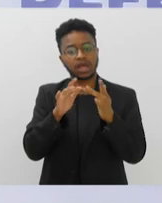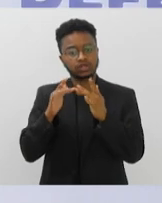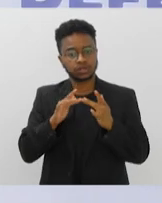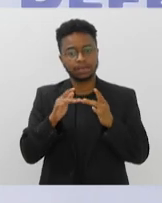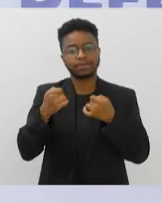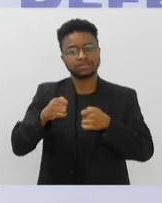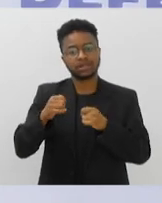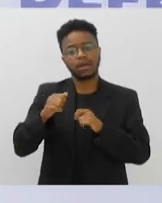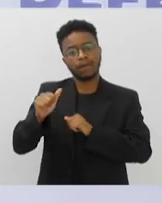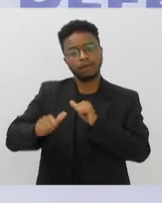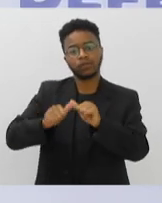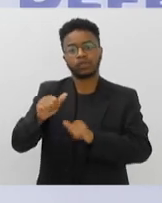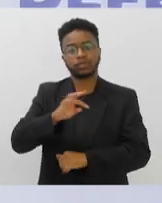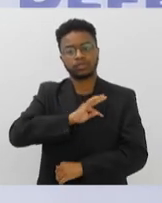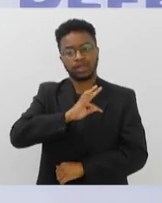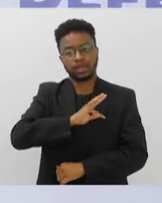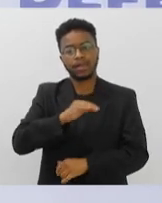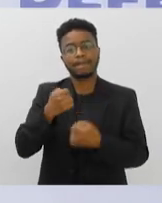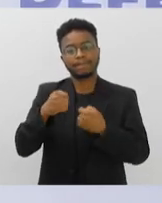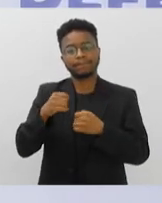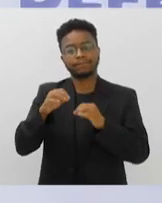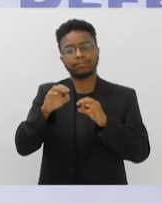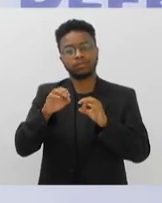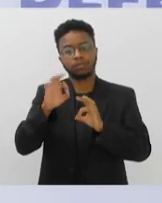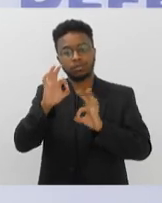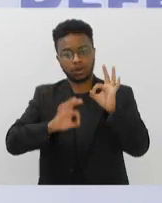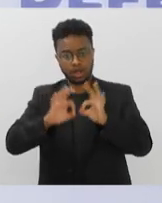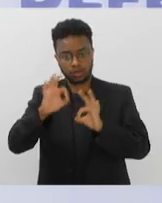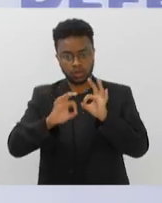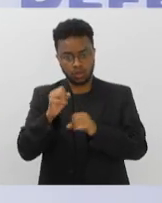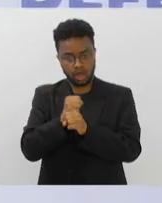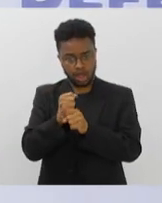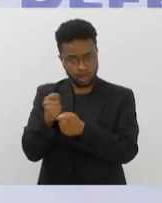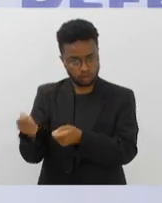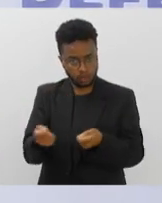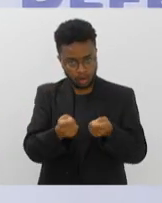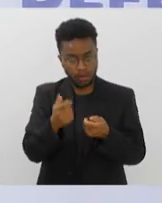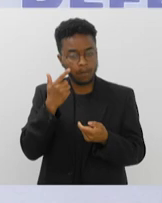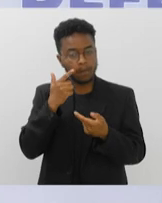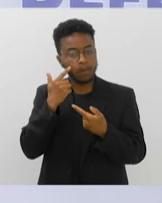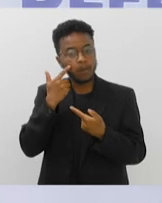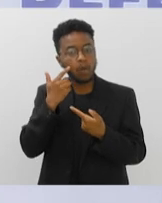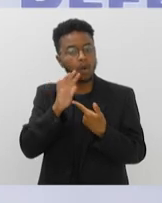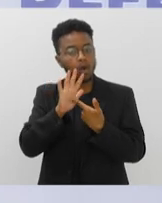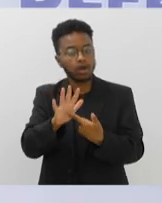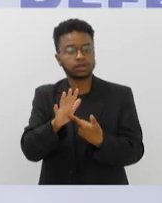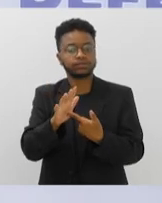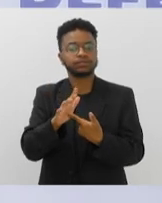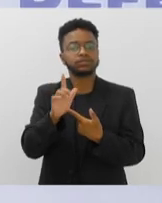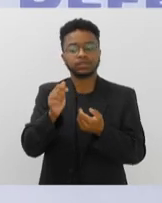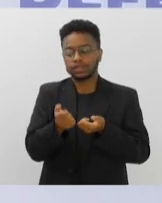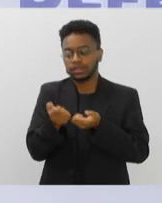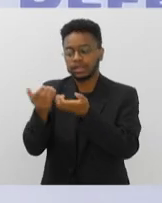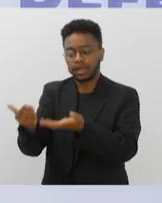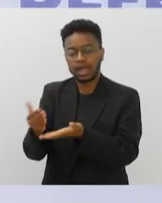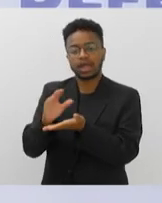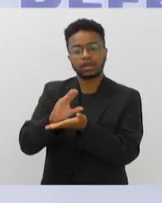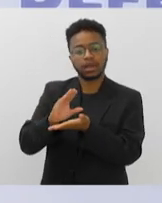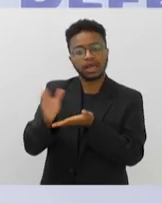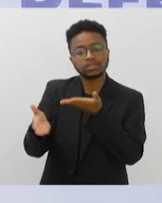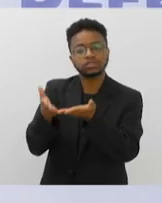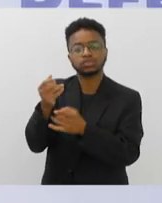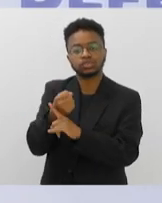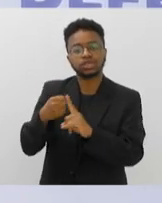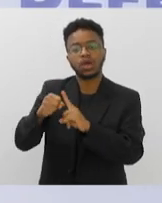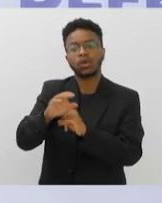forma técnica é pegar lá o seu plano PL anual e falar olha nós temos isso aqui foi destinado paraa assistência social para criança adolescente agora eu quero